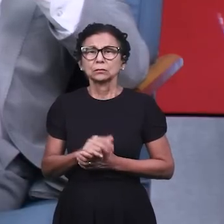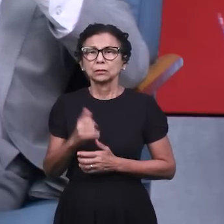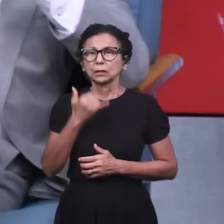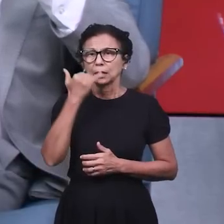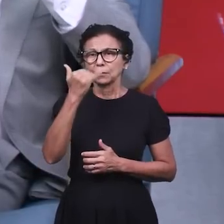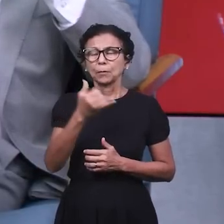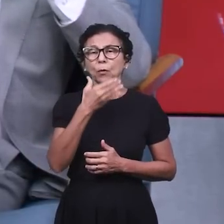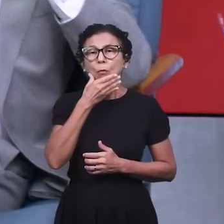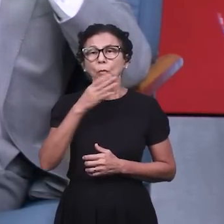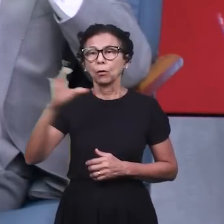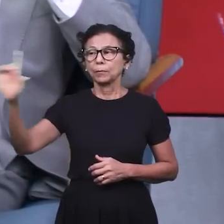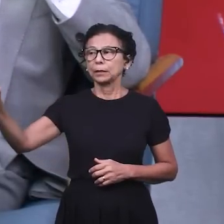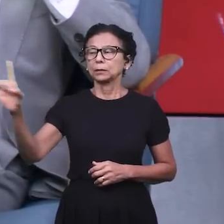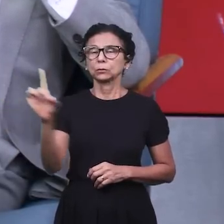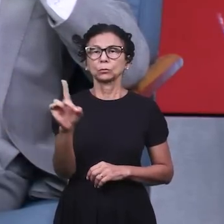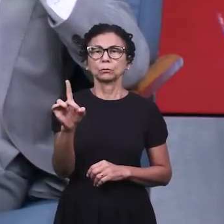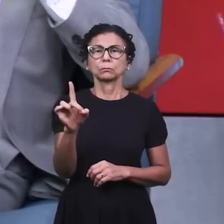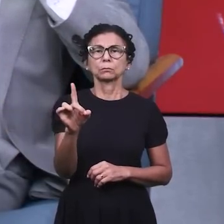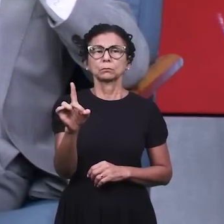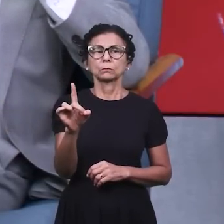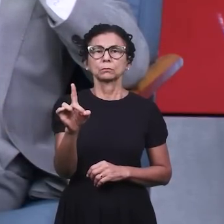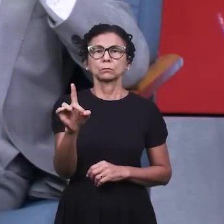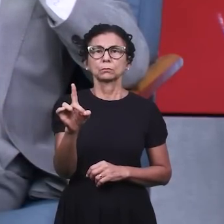pela porta do corredor um varão.